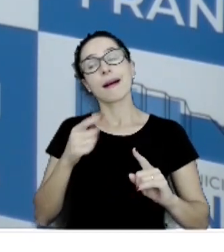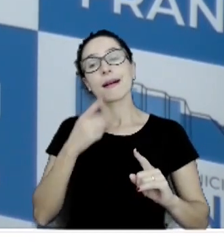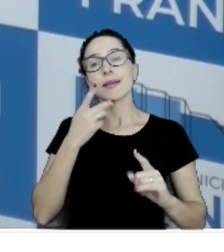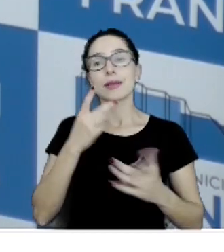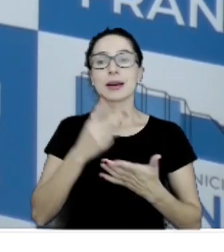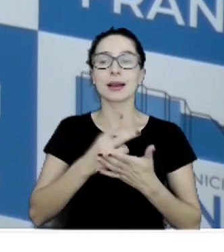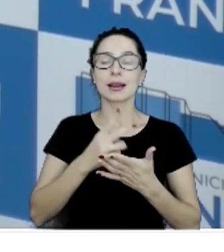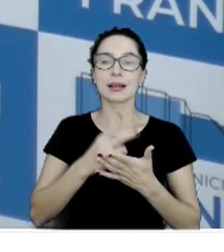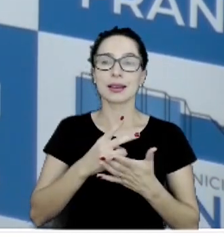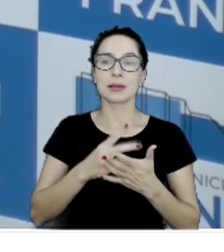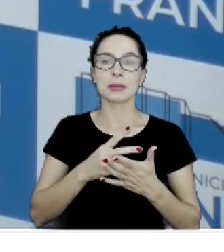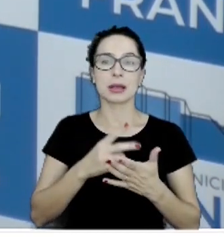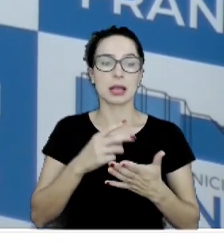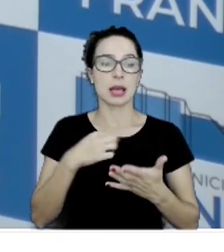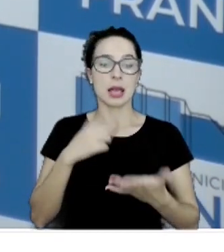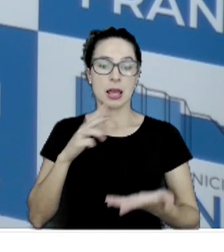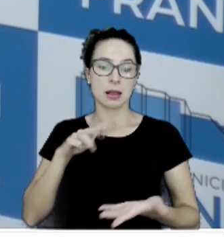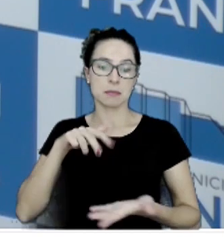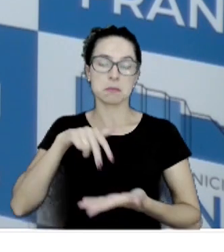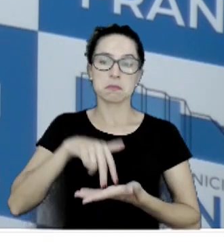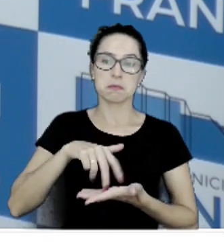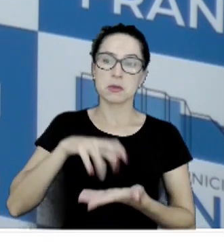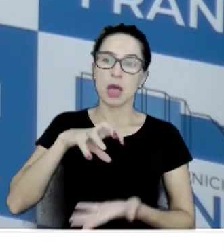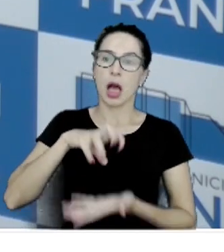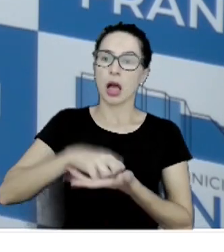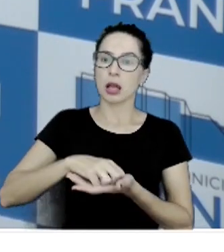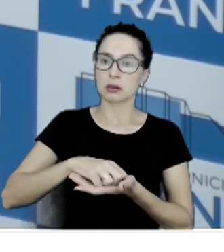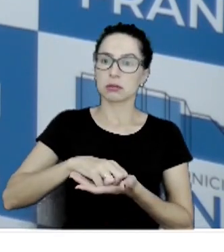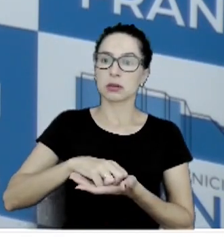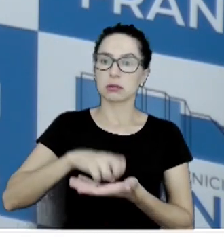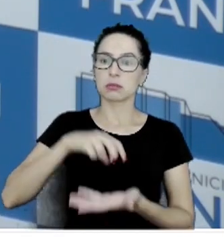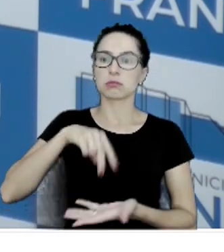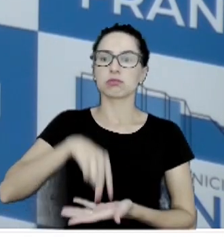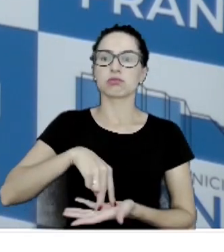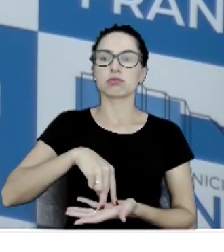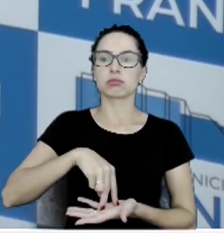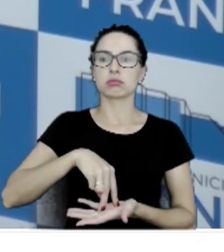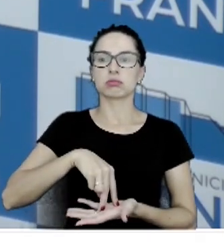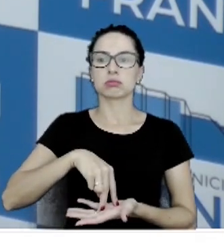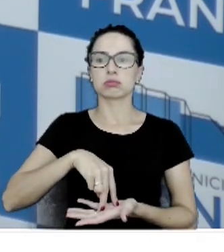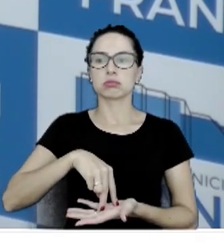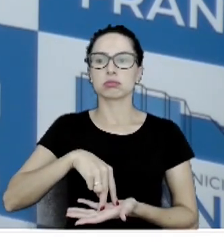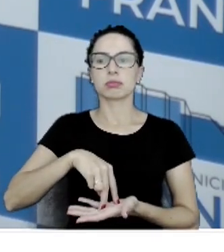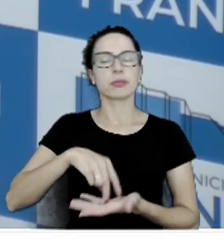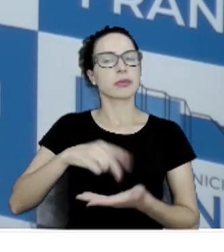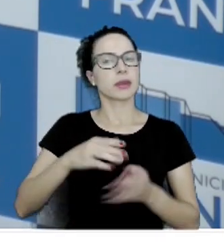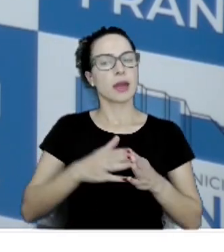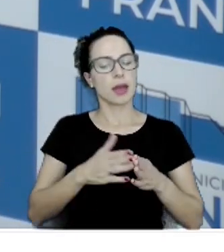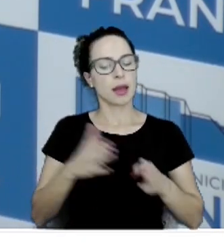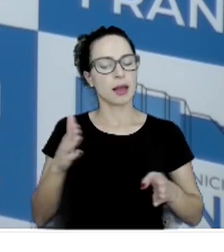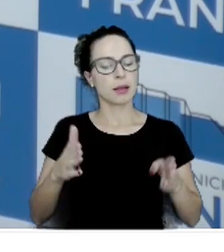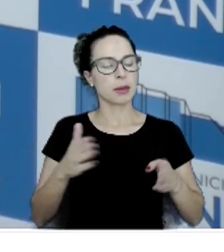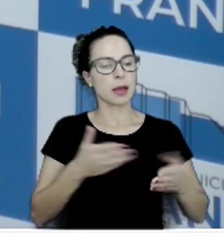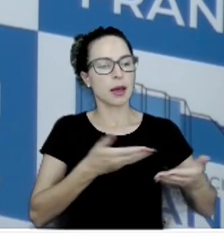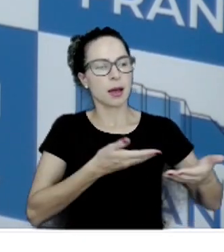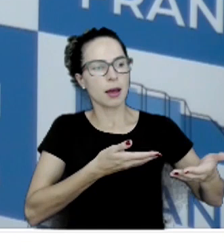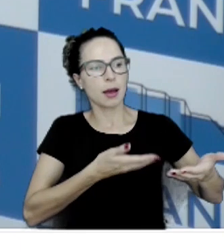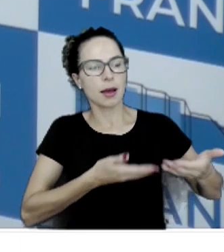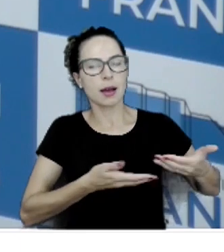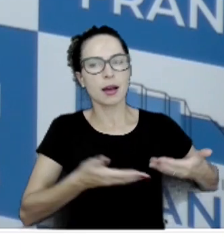partir do momento que ele assumiu, ele teve o período de transição do governo,